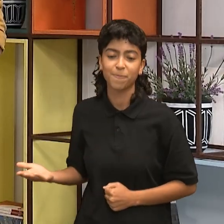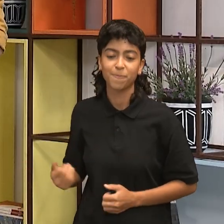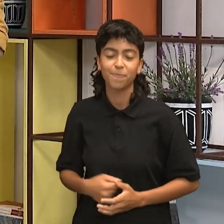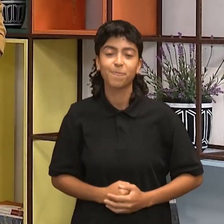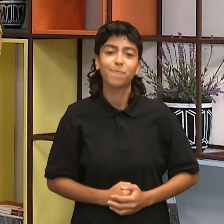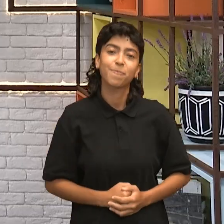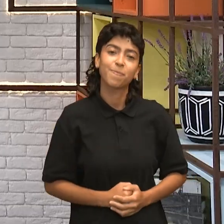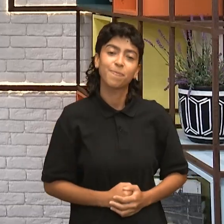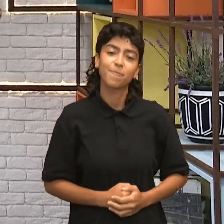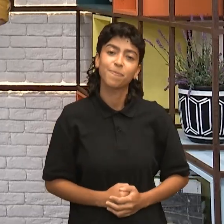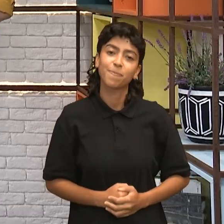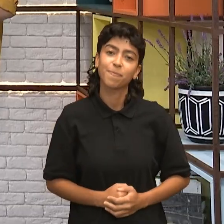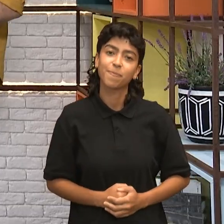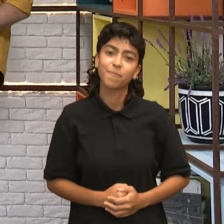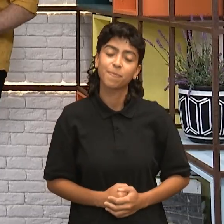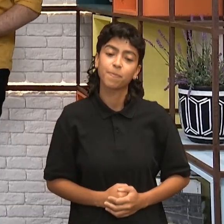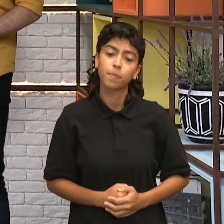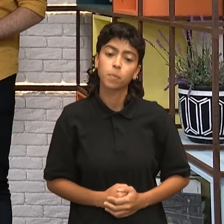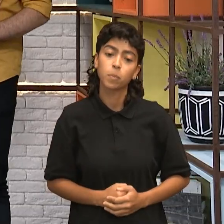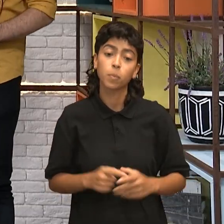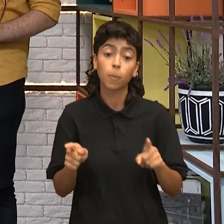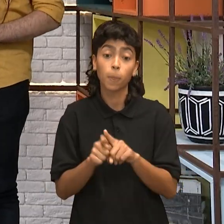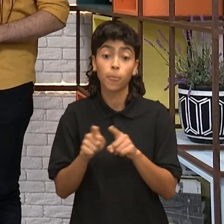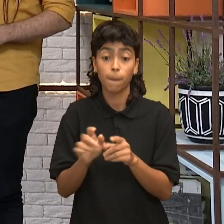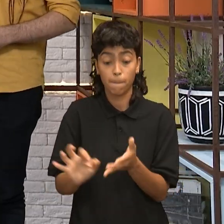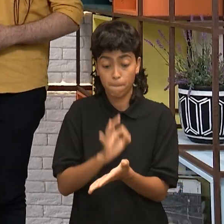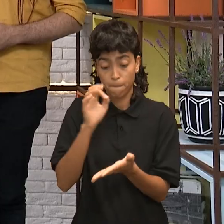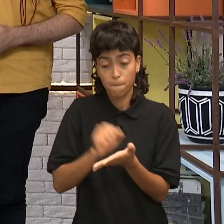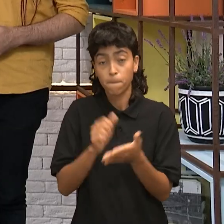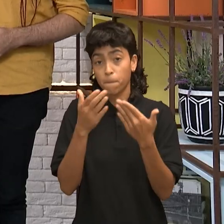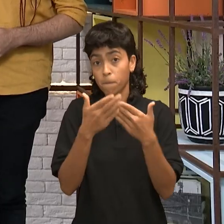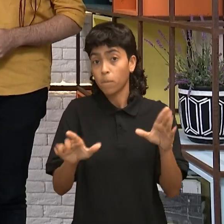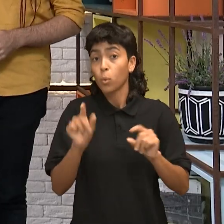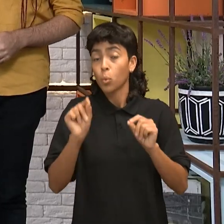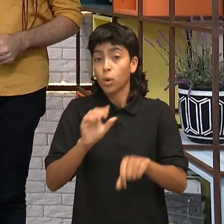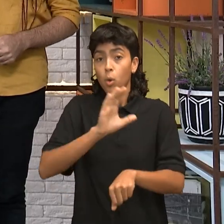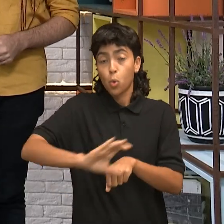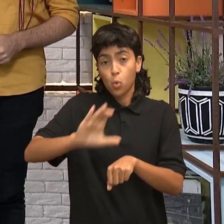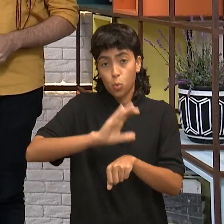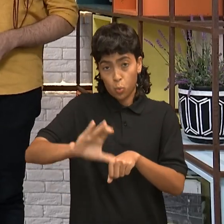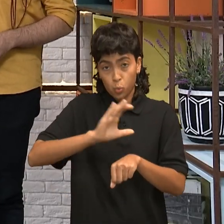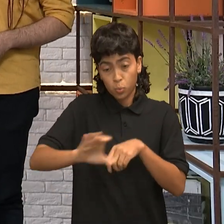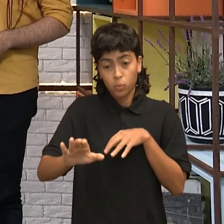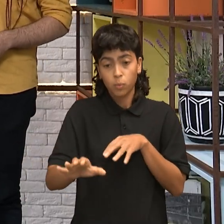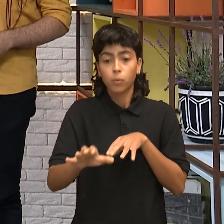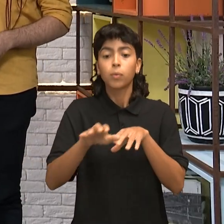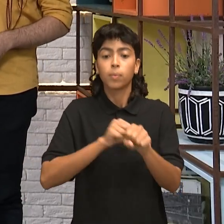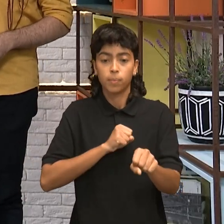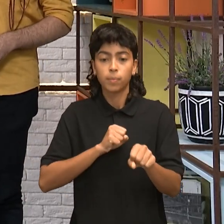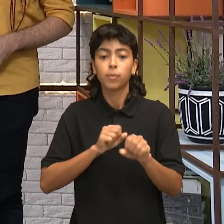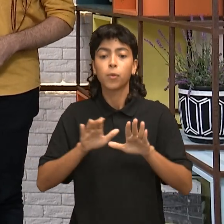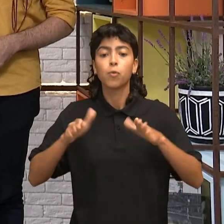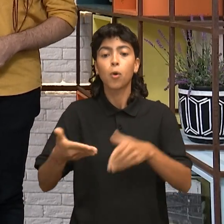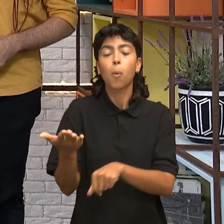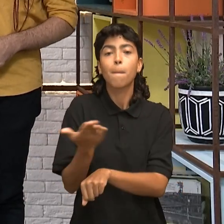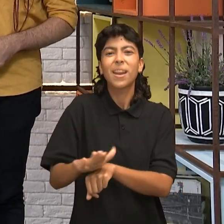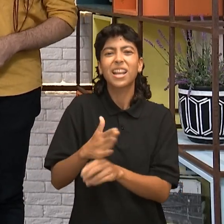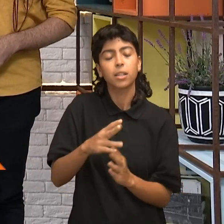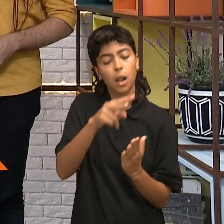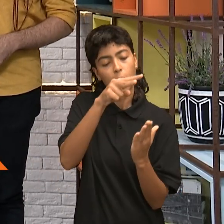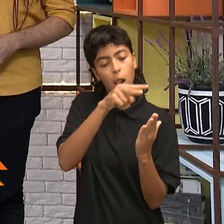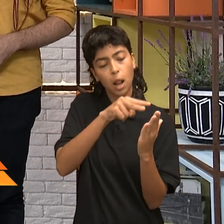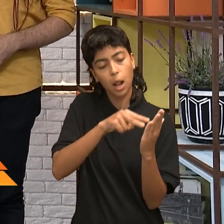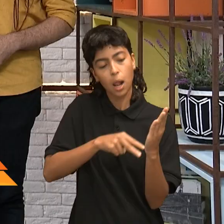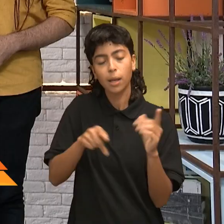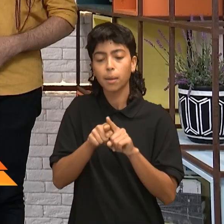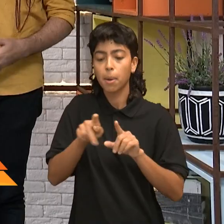centrocultural.ufg.br. Estão abertas também as inscrições para o curso de formação em práticas de leitura e formação